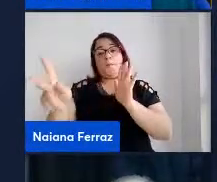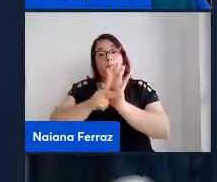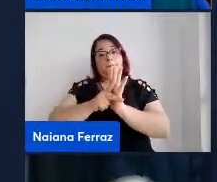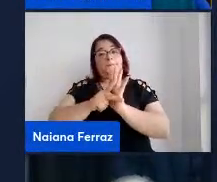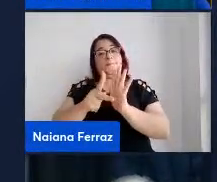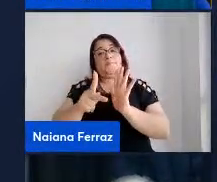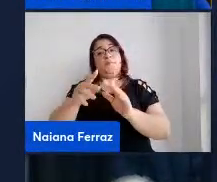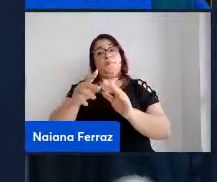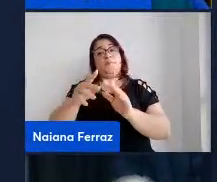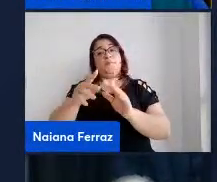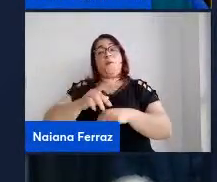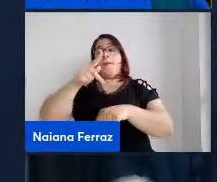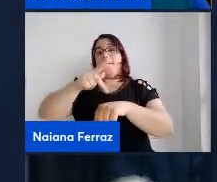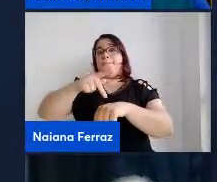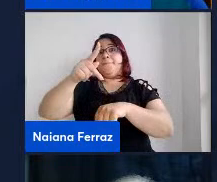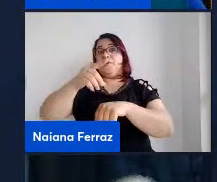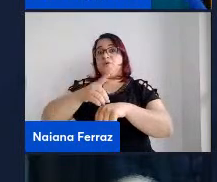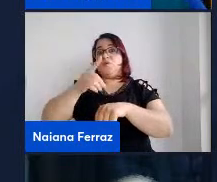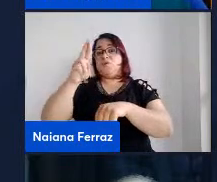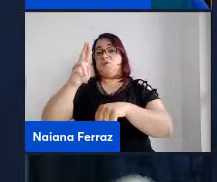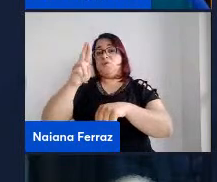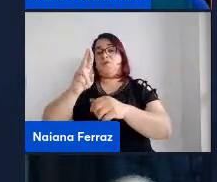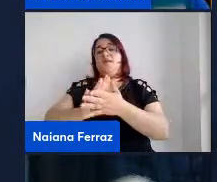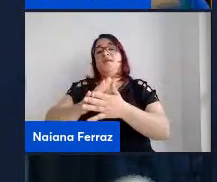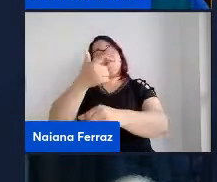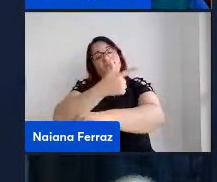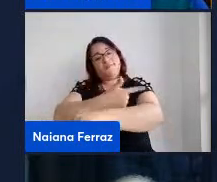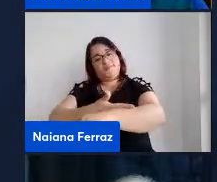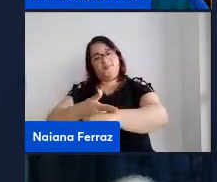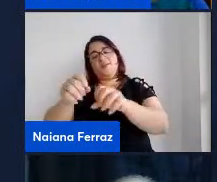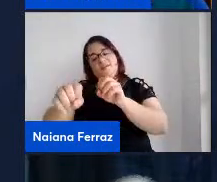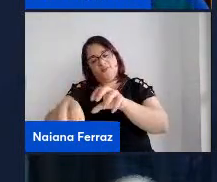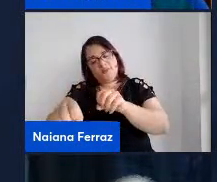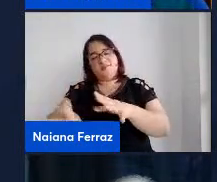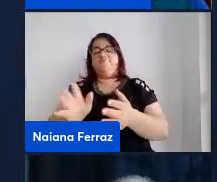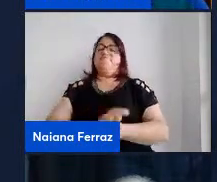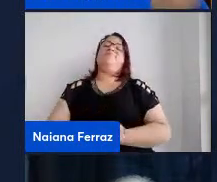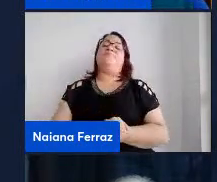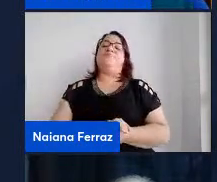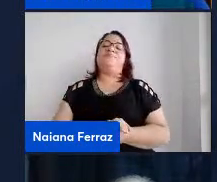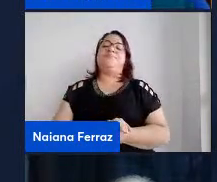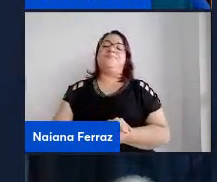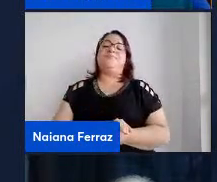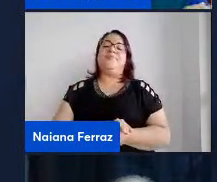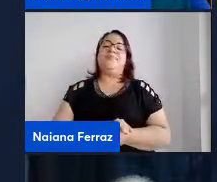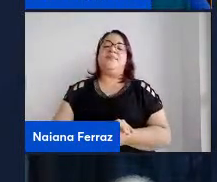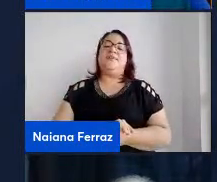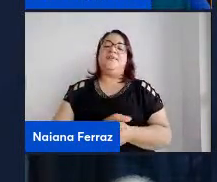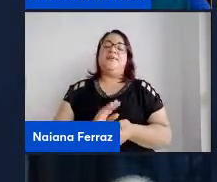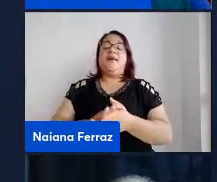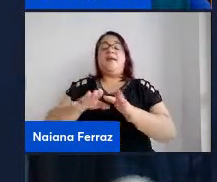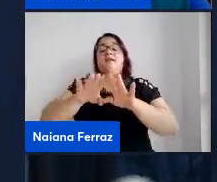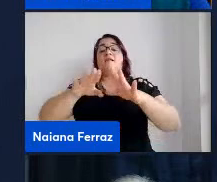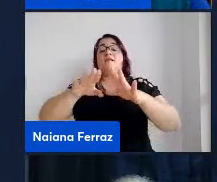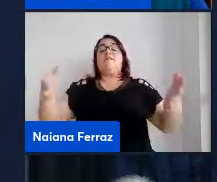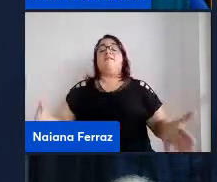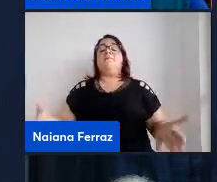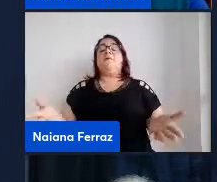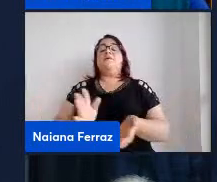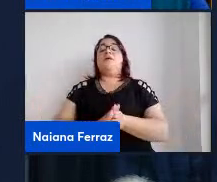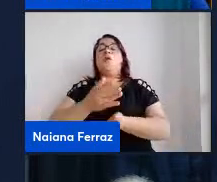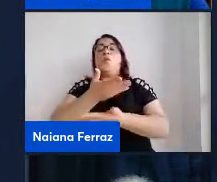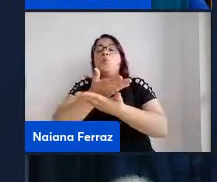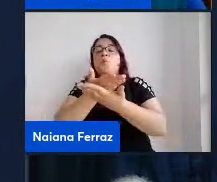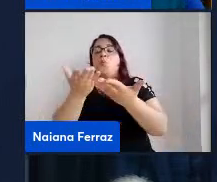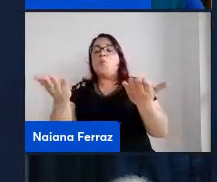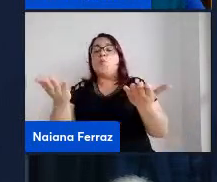educação, junto ao UDESC. Bem, esta é a mesa, né? O